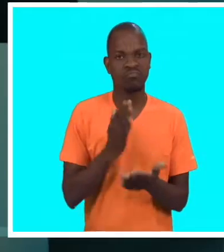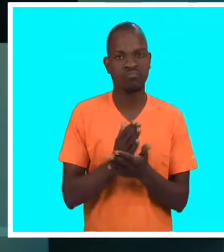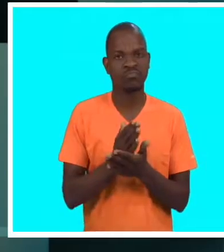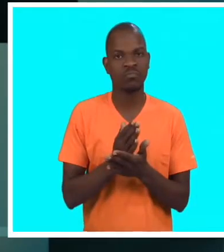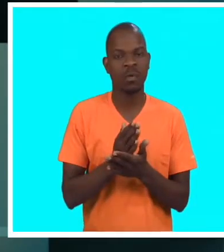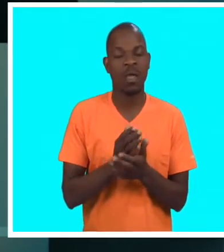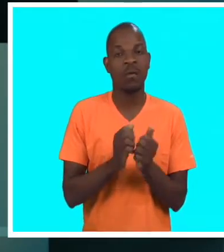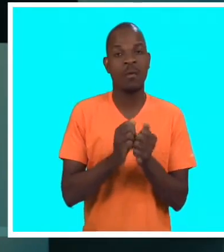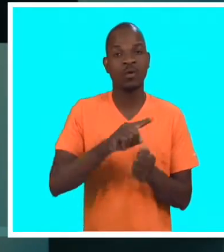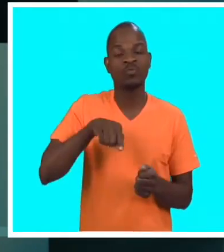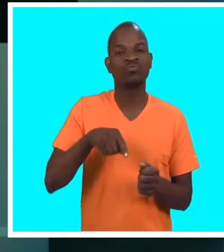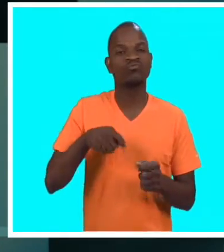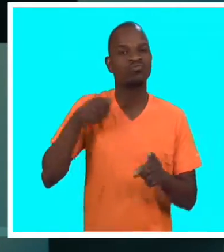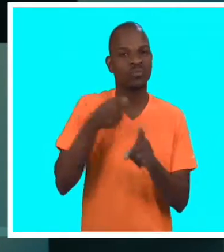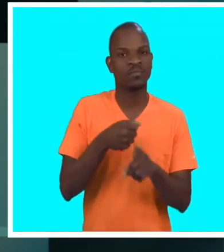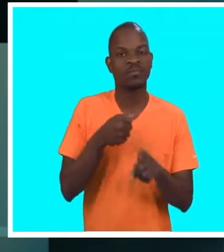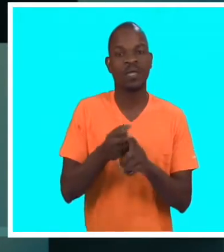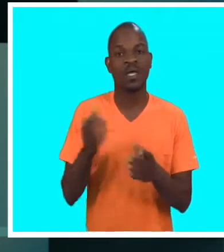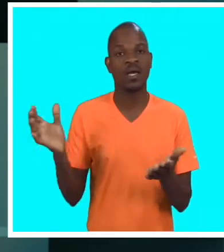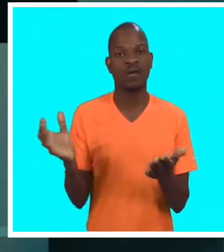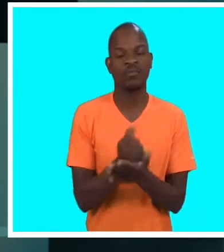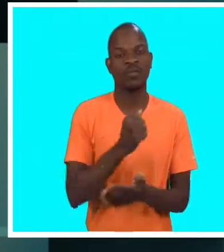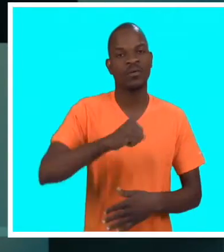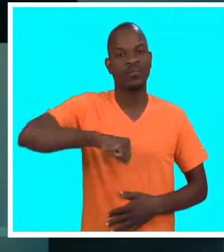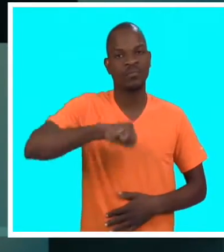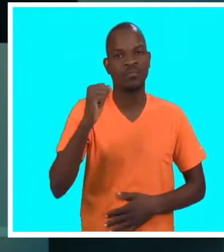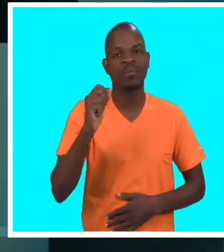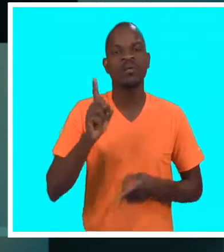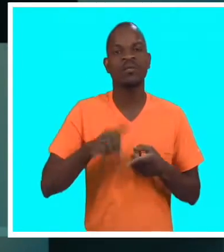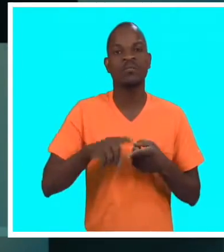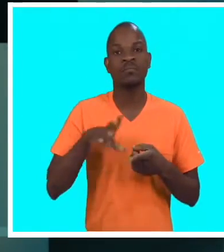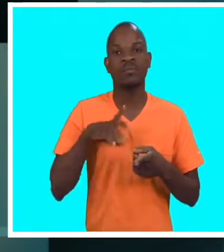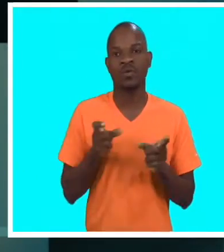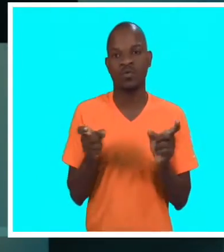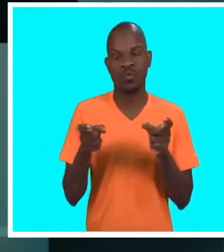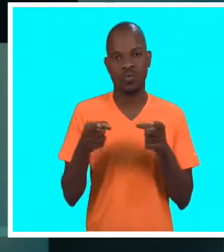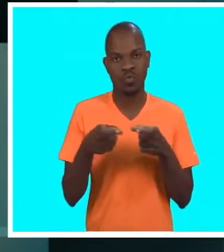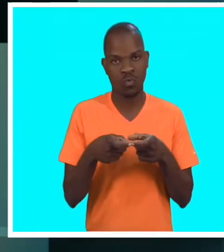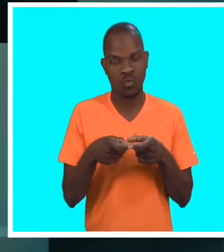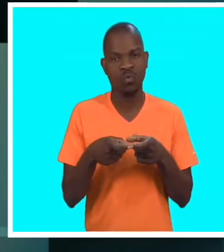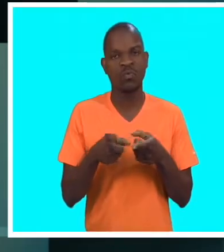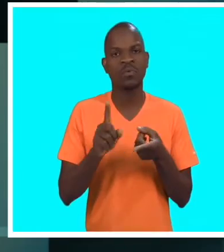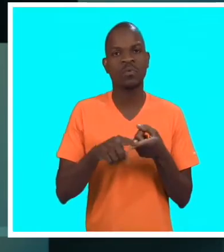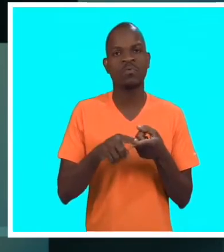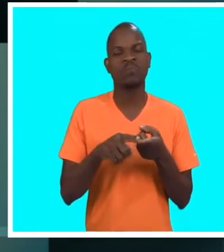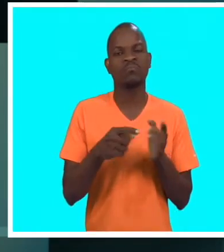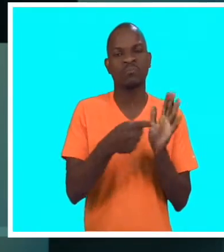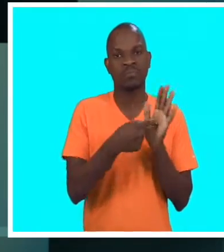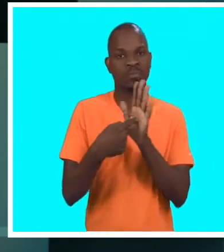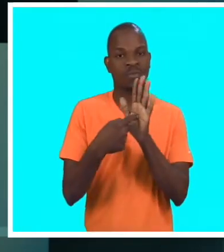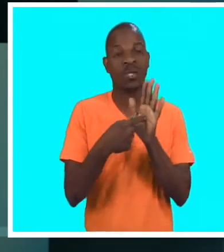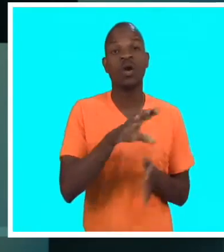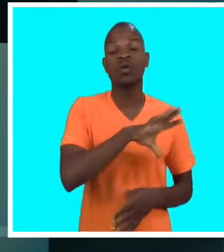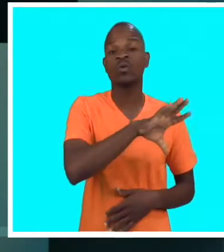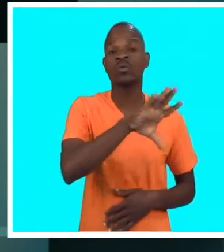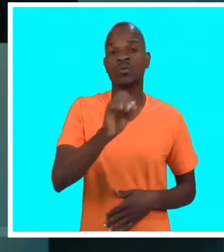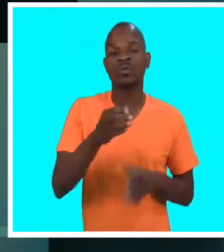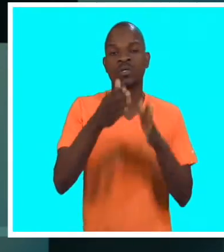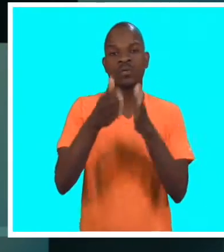estamos a lutar pelo título, enfim, mas nós temos uma equipe de facto que vai